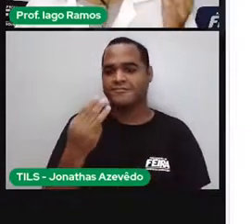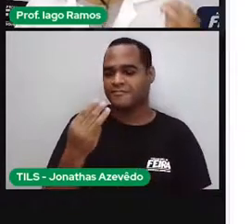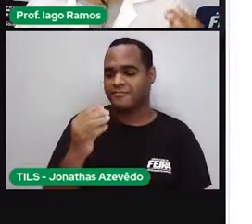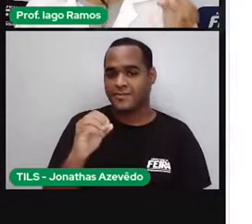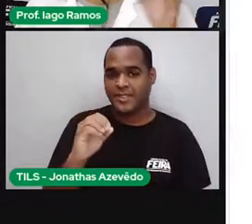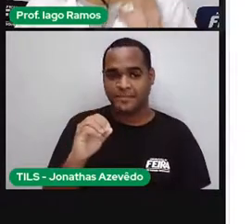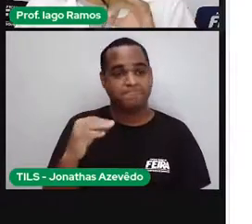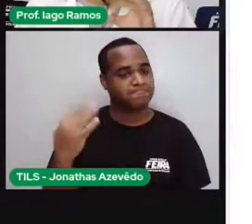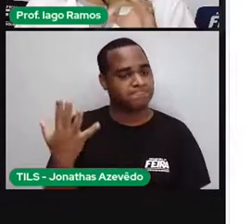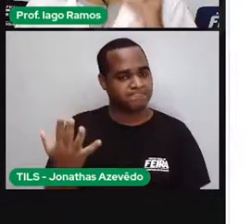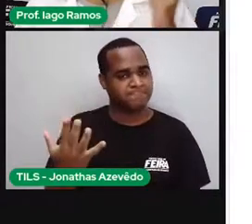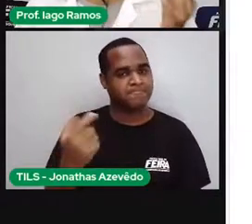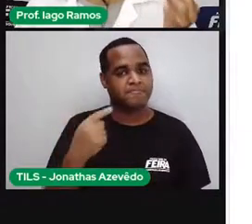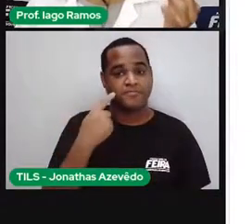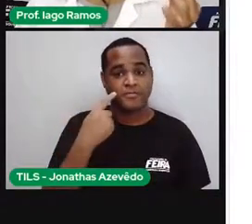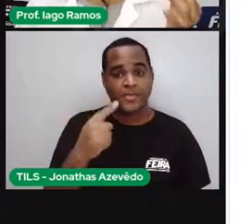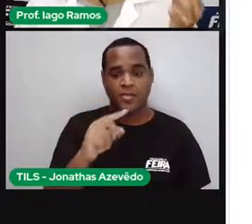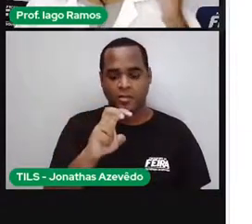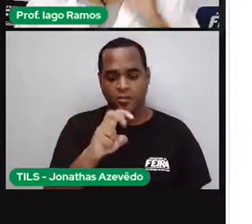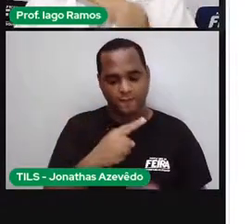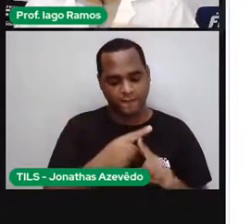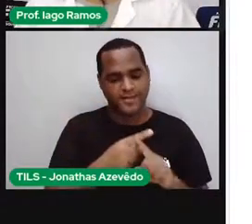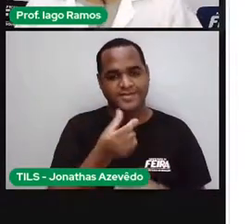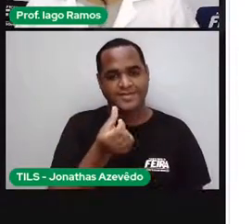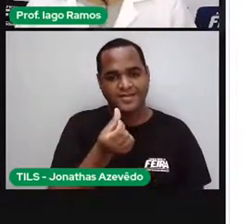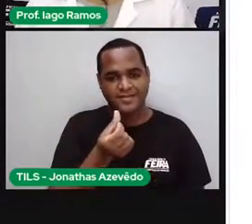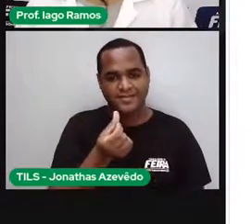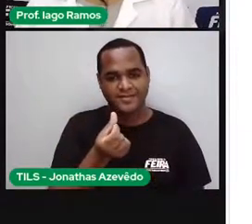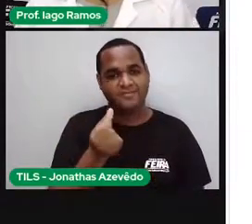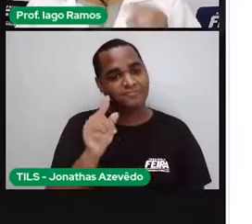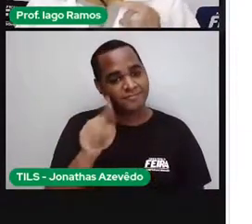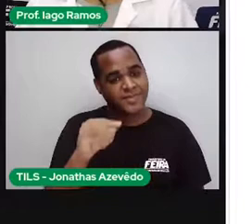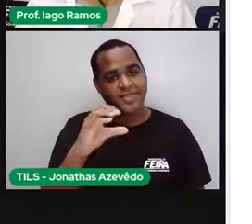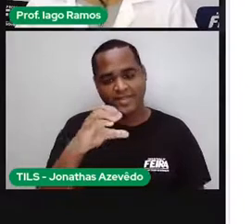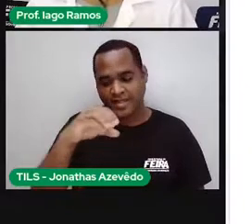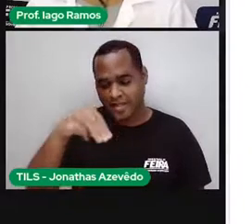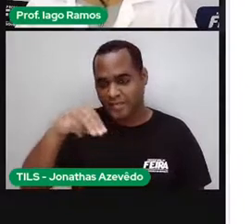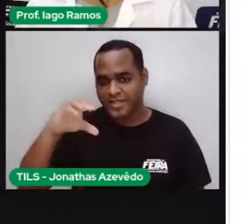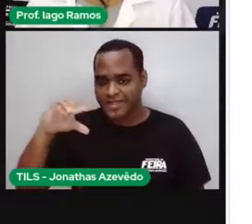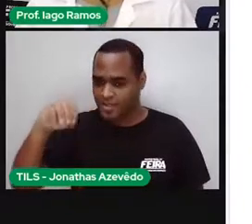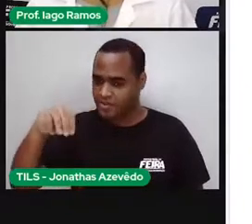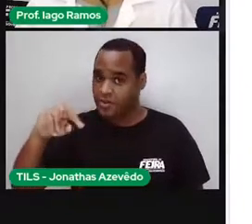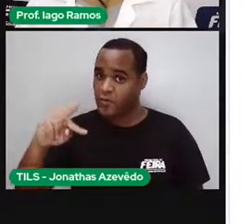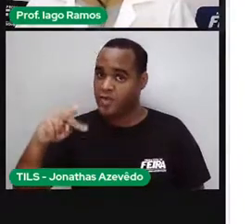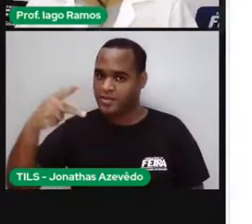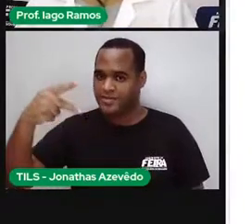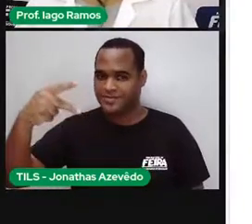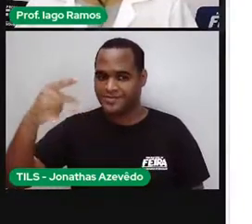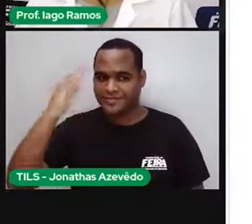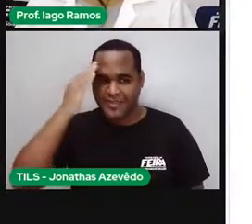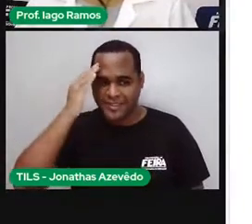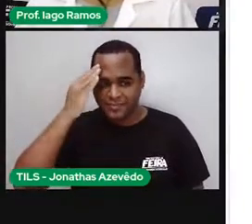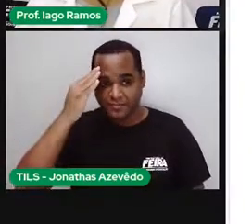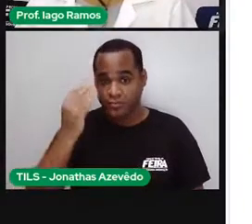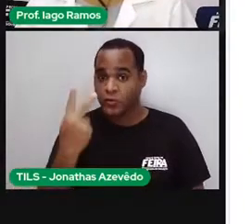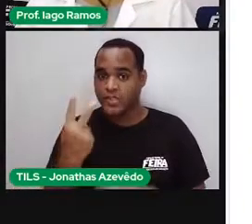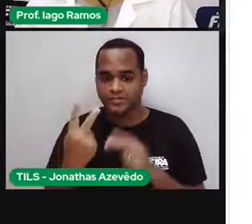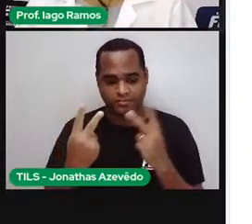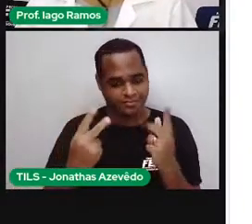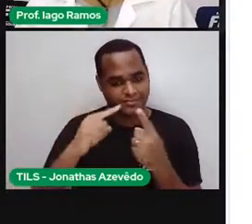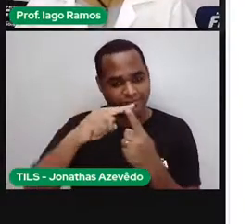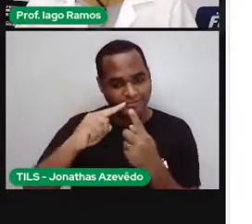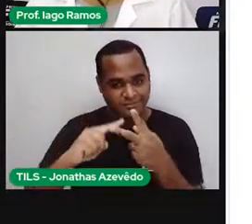a multiplicação do comprimento pela altura foi a área do retângulo que é 5 x 6 e deu